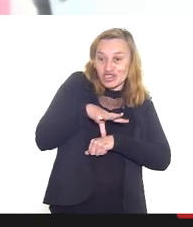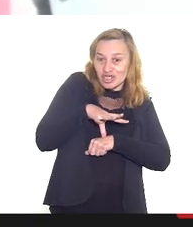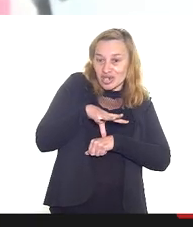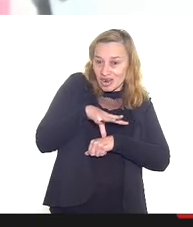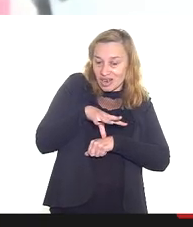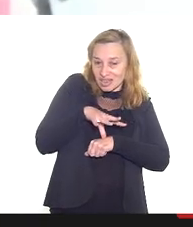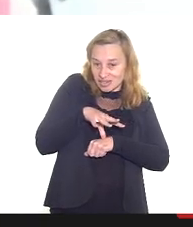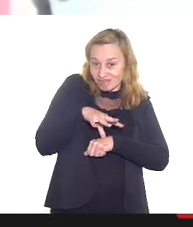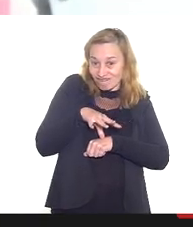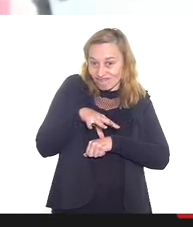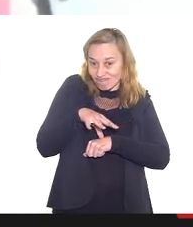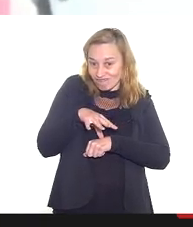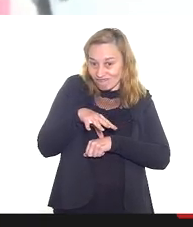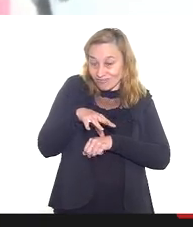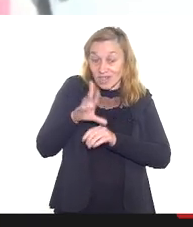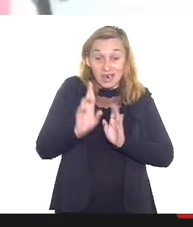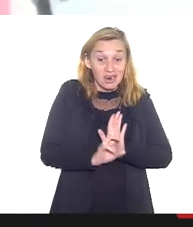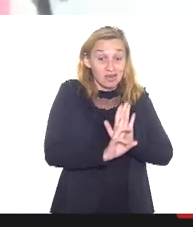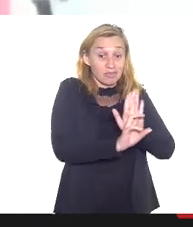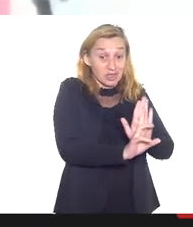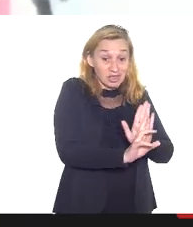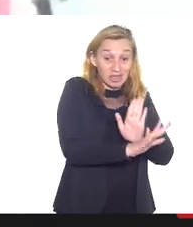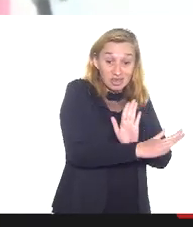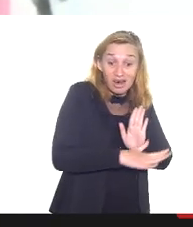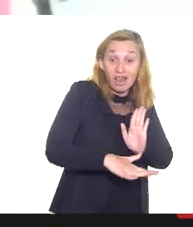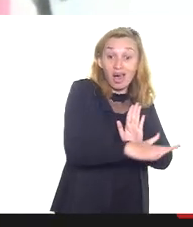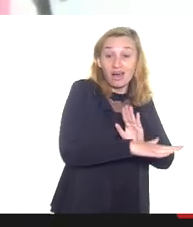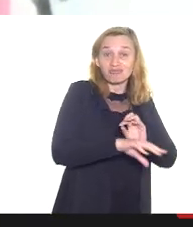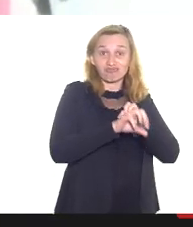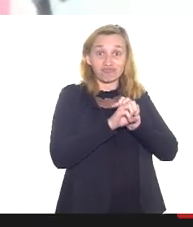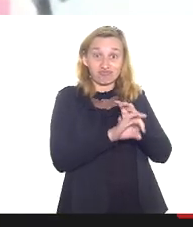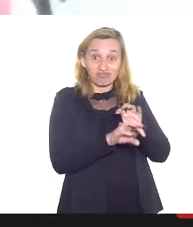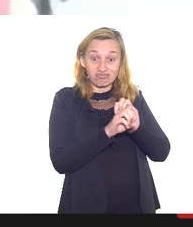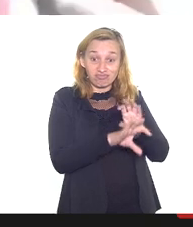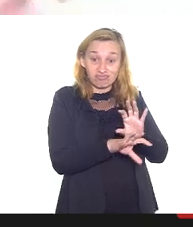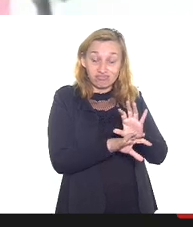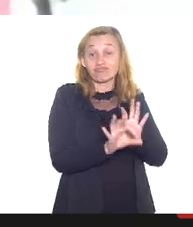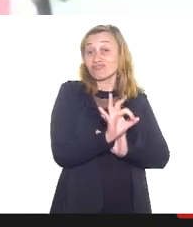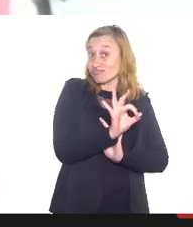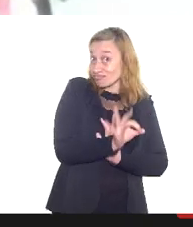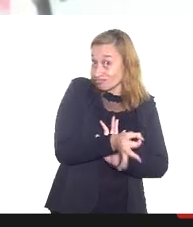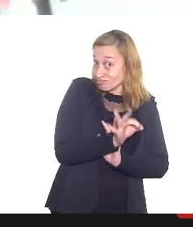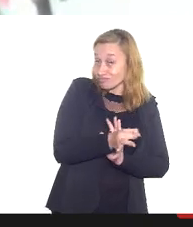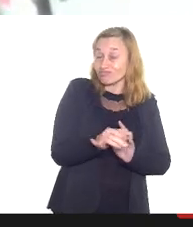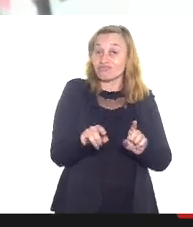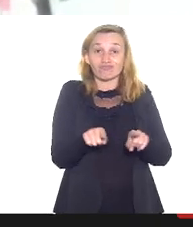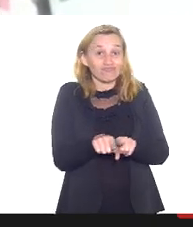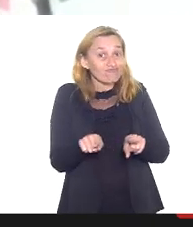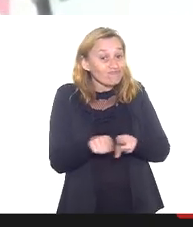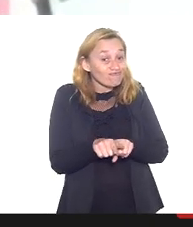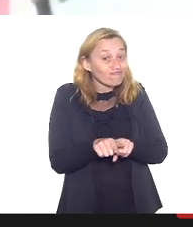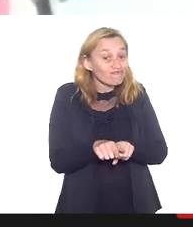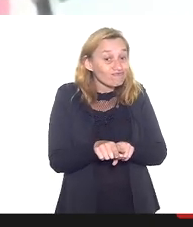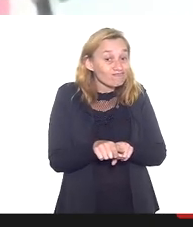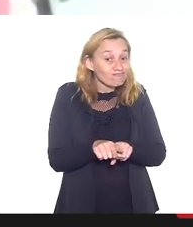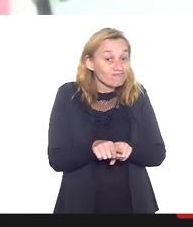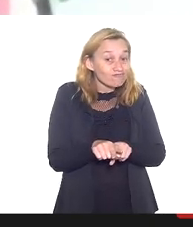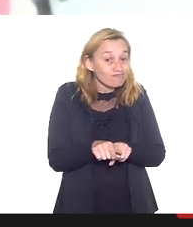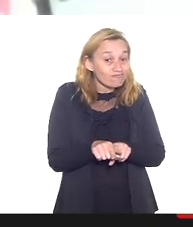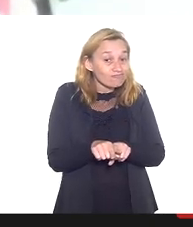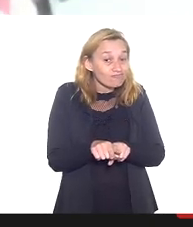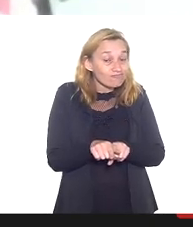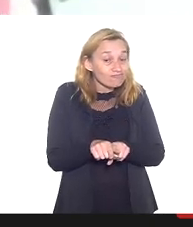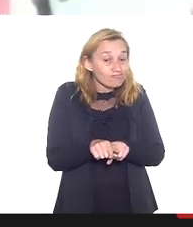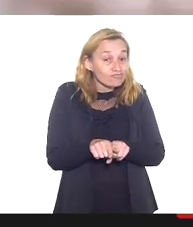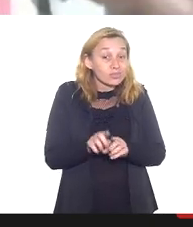pelas entidades representativas do campo educacional e, logicamente, também do